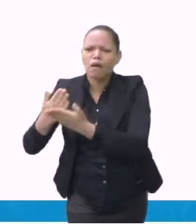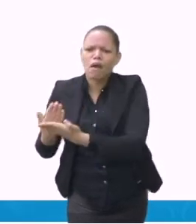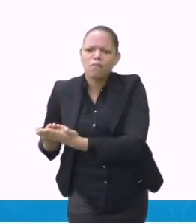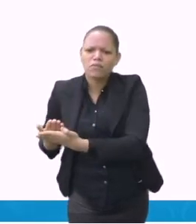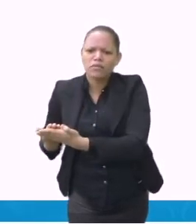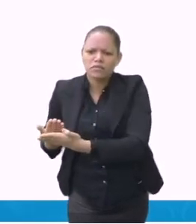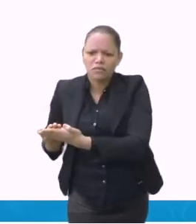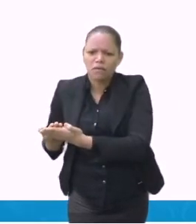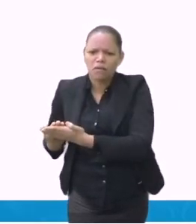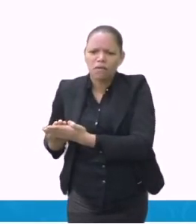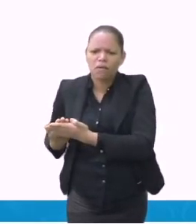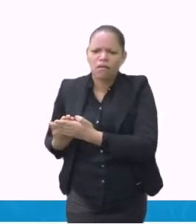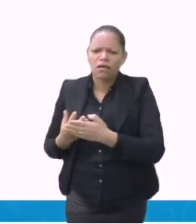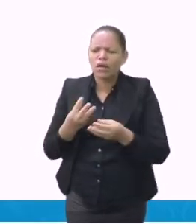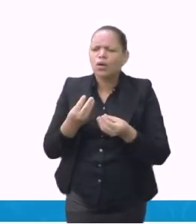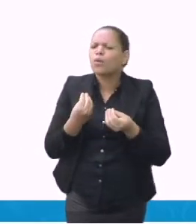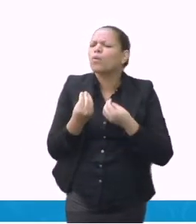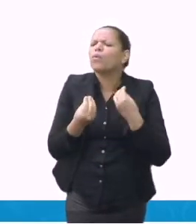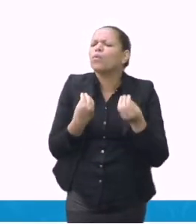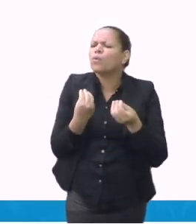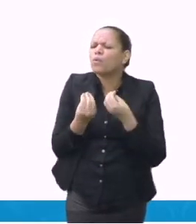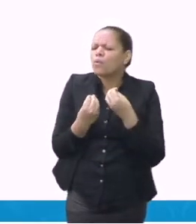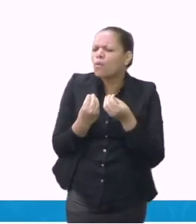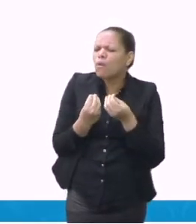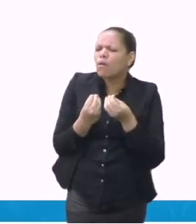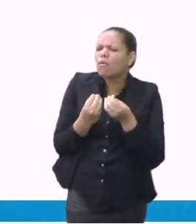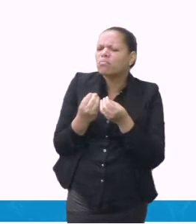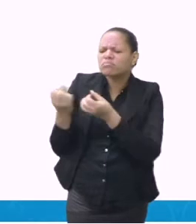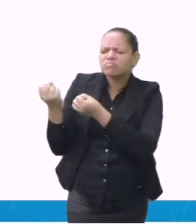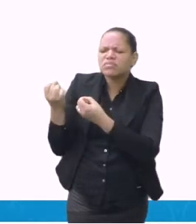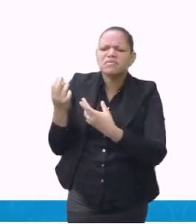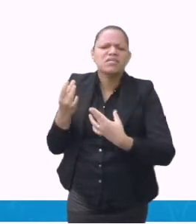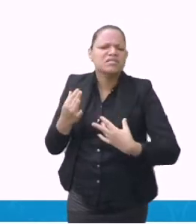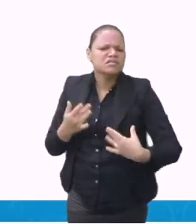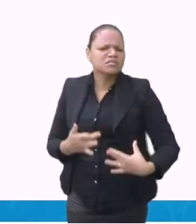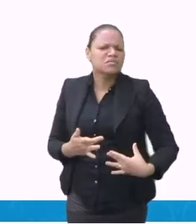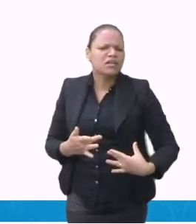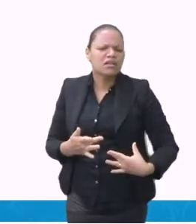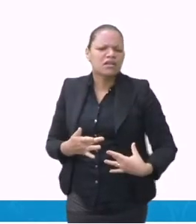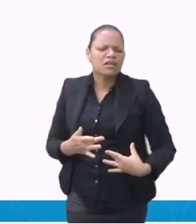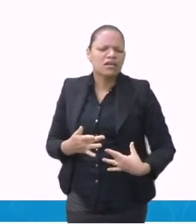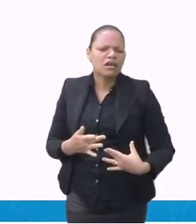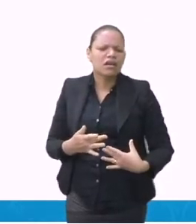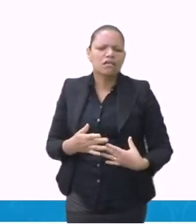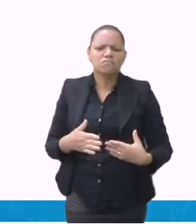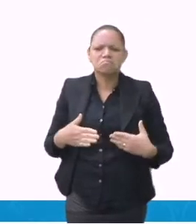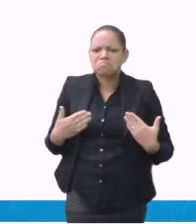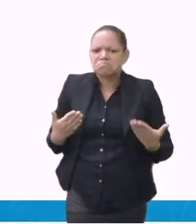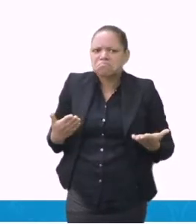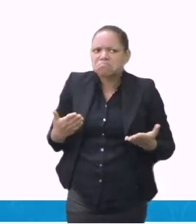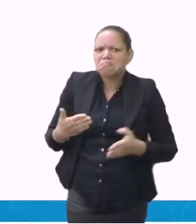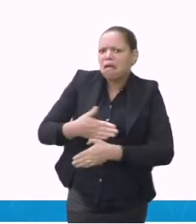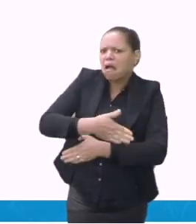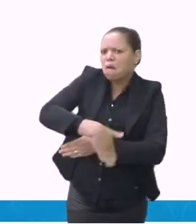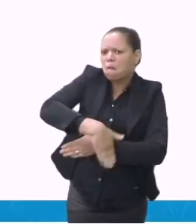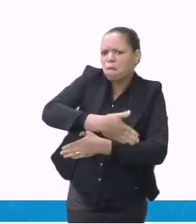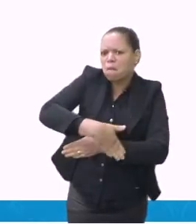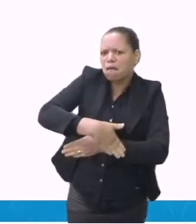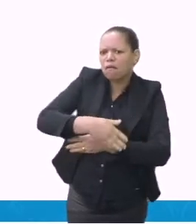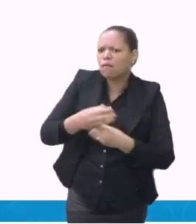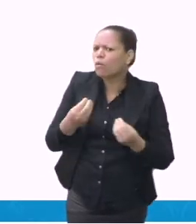essa pessoa vai ter como informação apenas a sua fala. Então, é preciso que nós